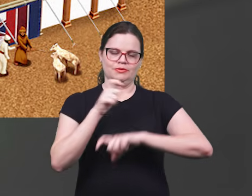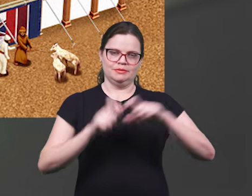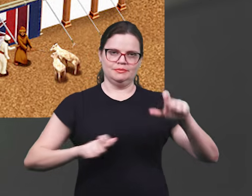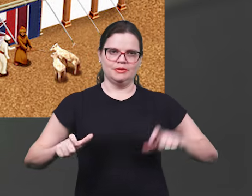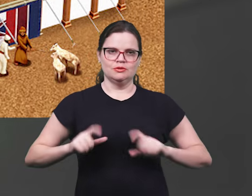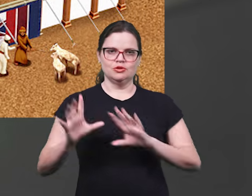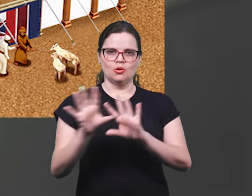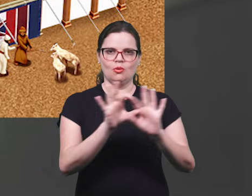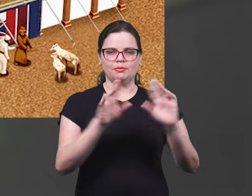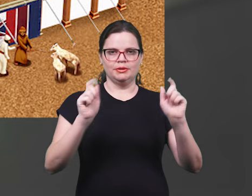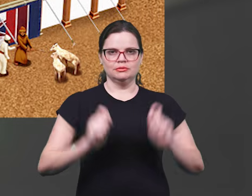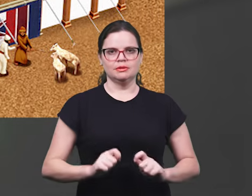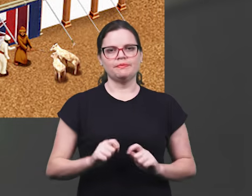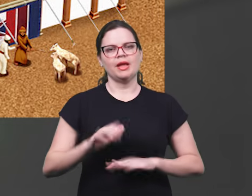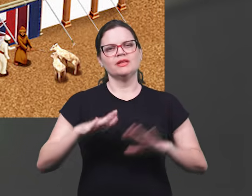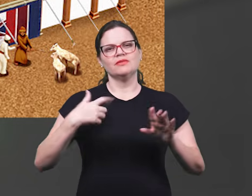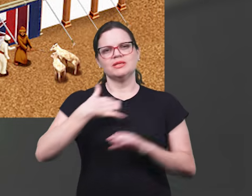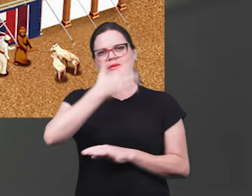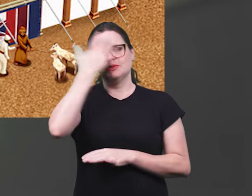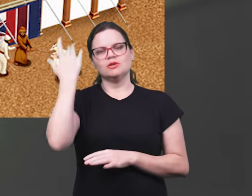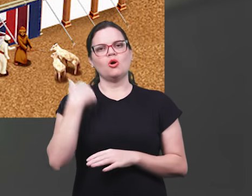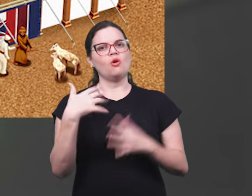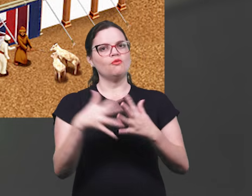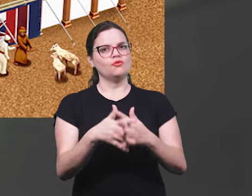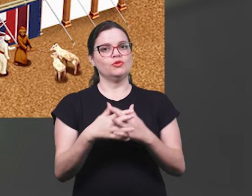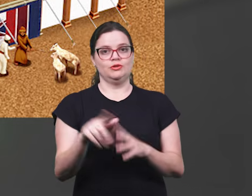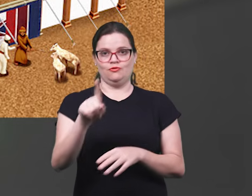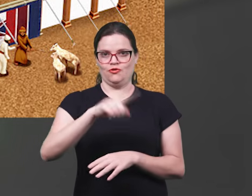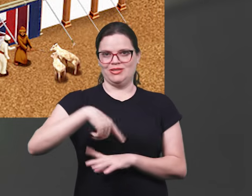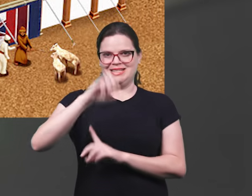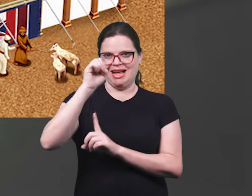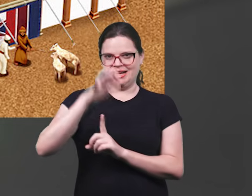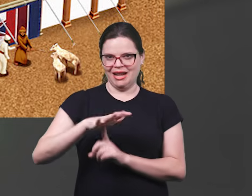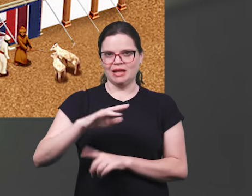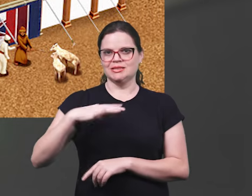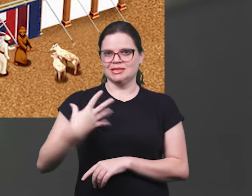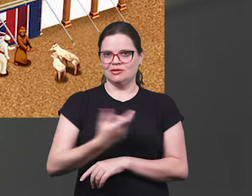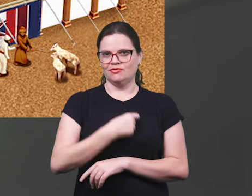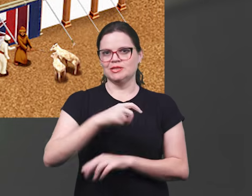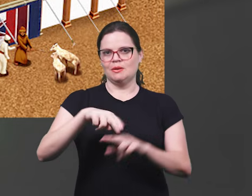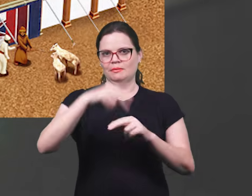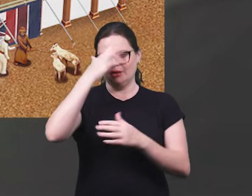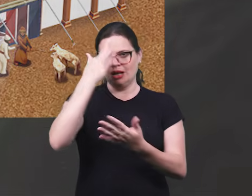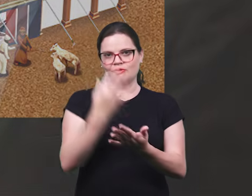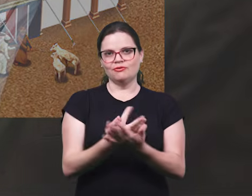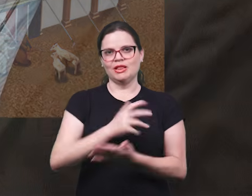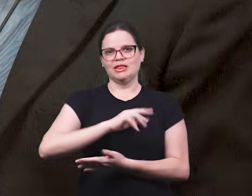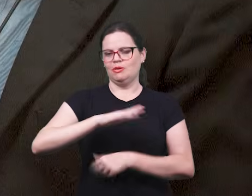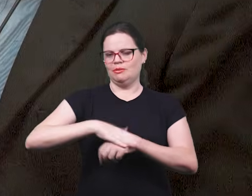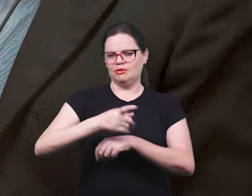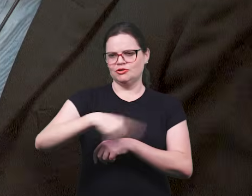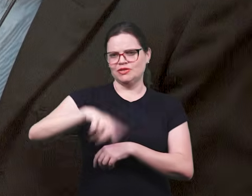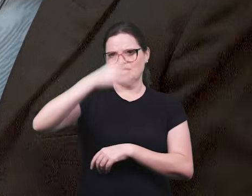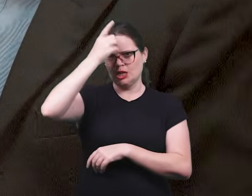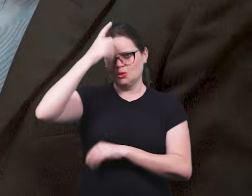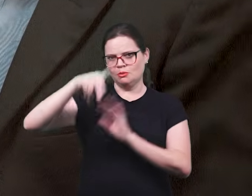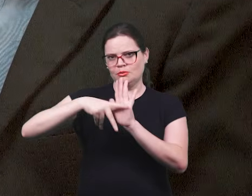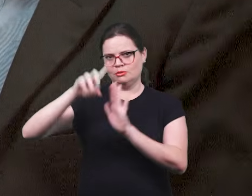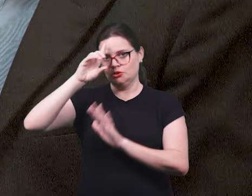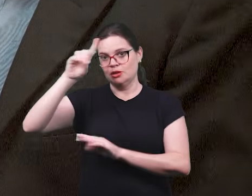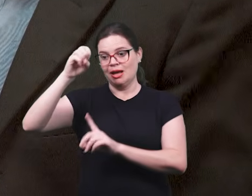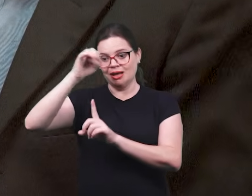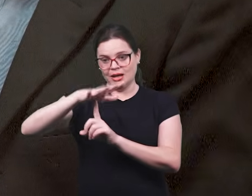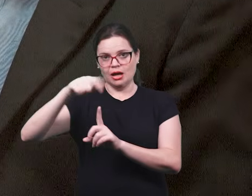as pessoas às vezes confundem. Pela graça sois salvos, mediante a fé. Isso não vem de vós, Efésios 2:8. Isso é dom de Deus. É